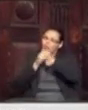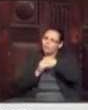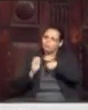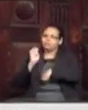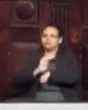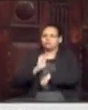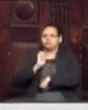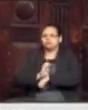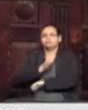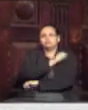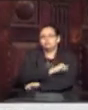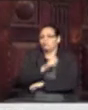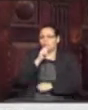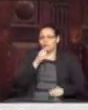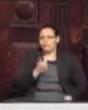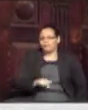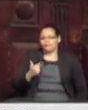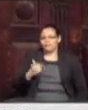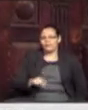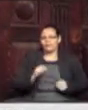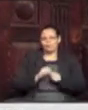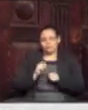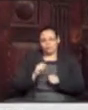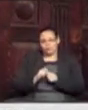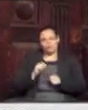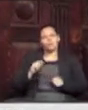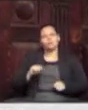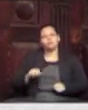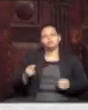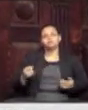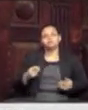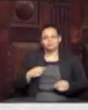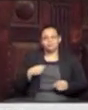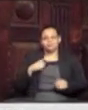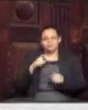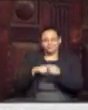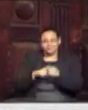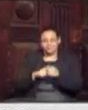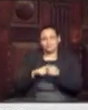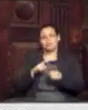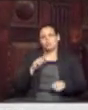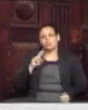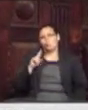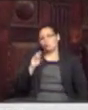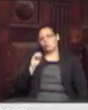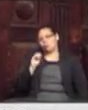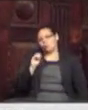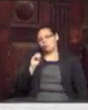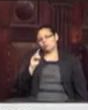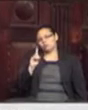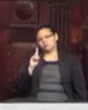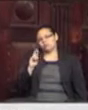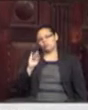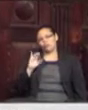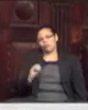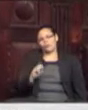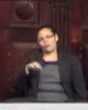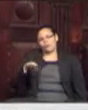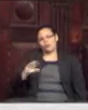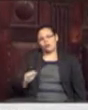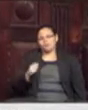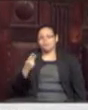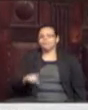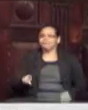Rio de Janeiro, não estaria fazendo os atropelos que faz em parceria com o seu Rodrigo Maia, que é do Estado do Rio